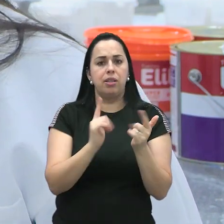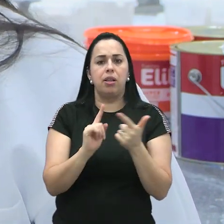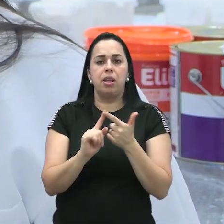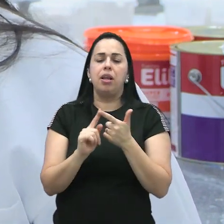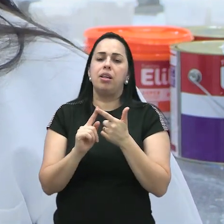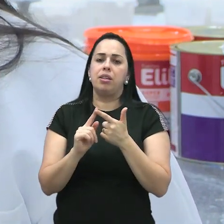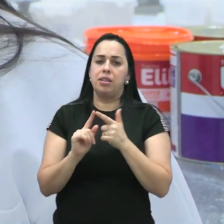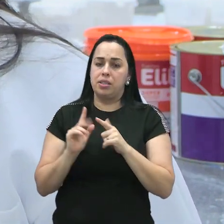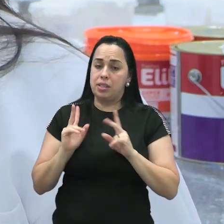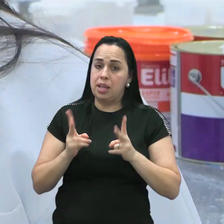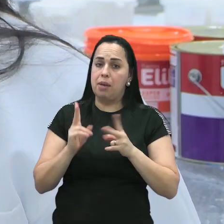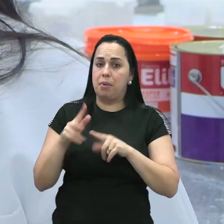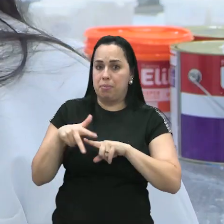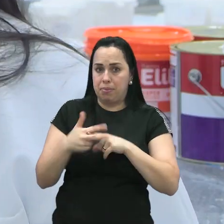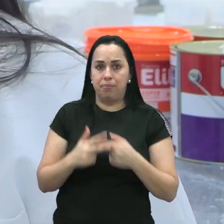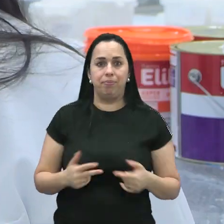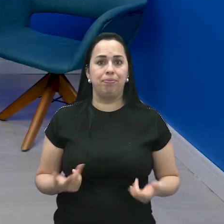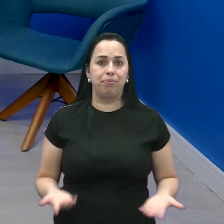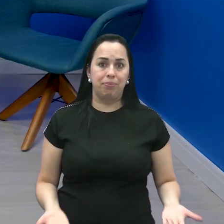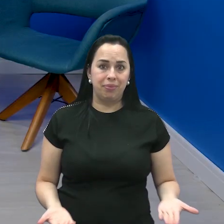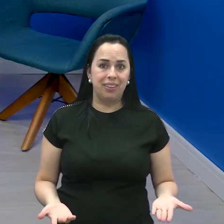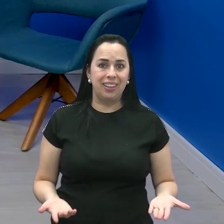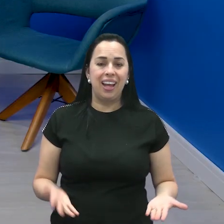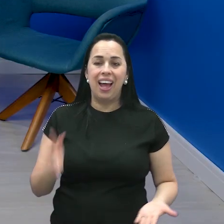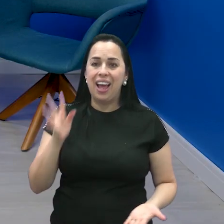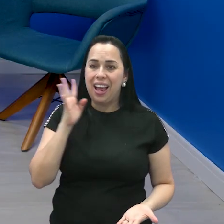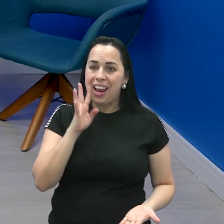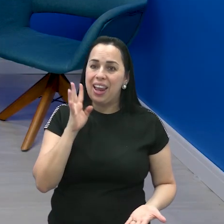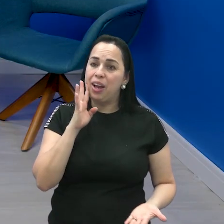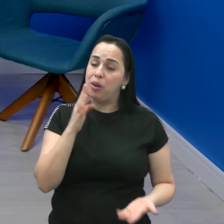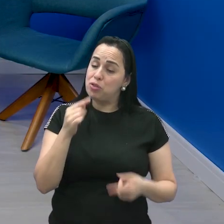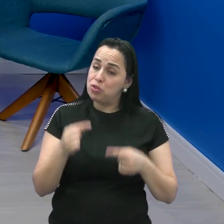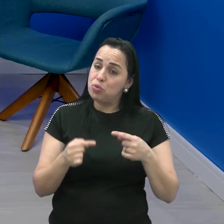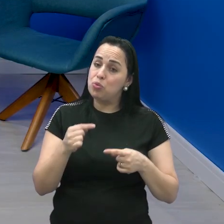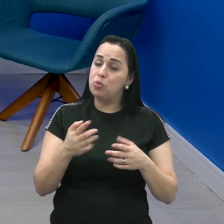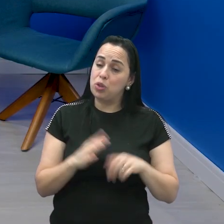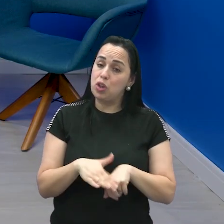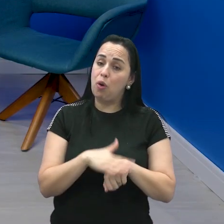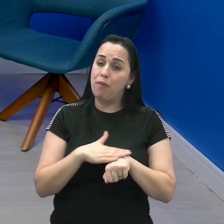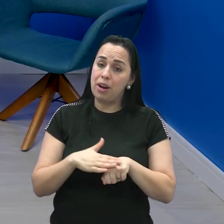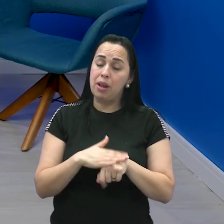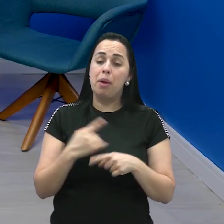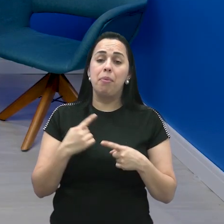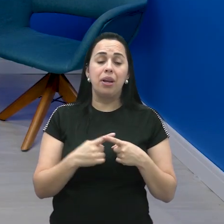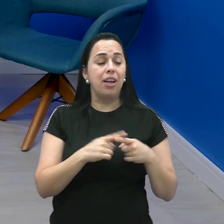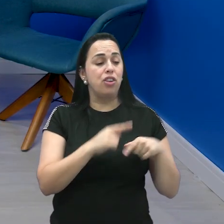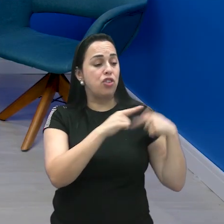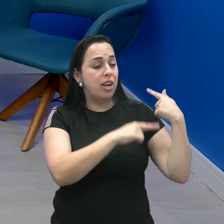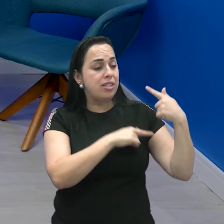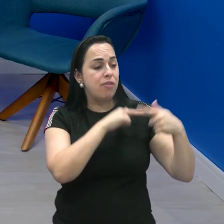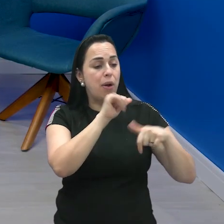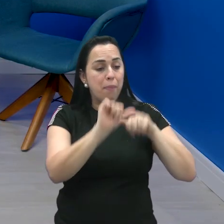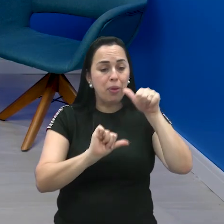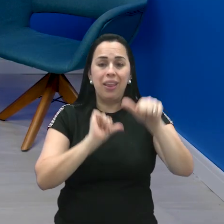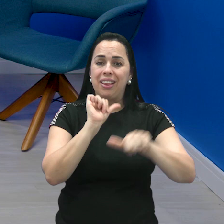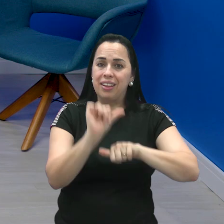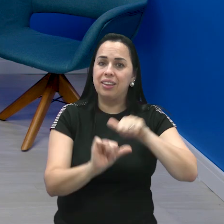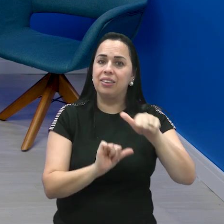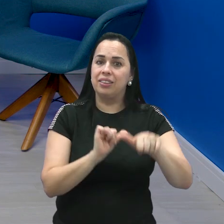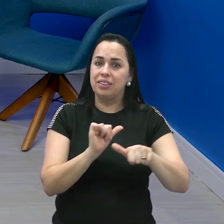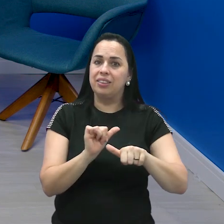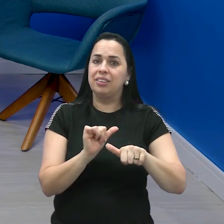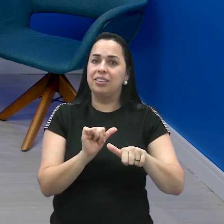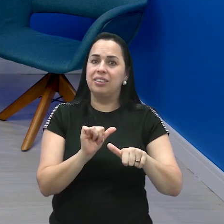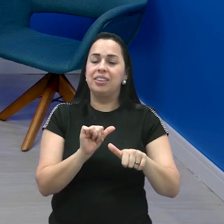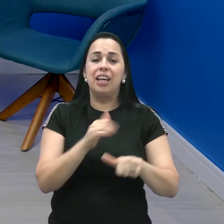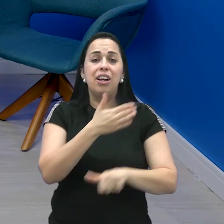continuar me aperfeiçoando cada vez mais na minha área. E olha, Marvin, é legal a gente discutir tudo isso, porque as gerações vão passando, as pessoas vão nascendo e